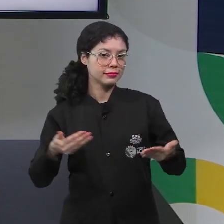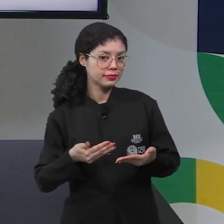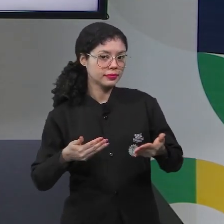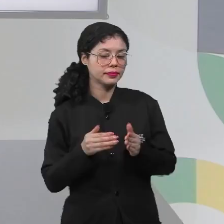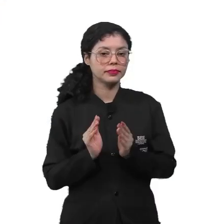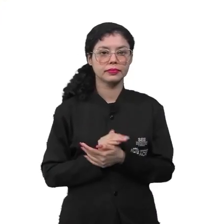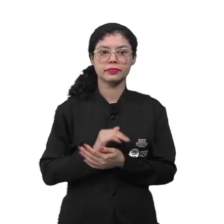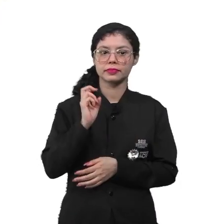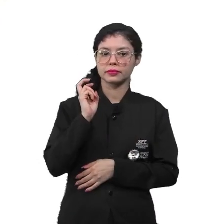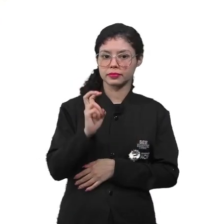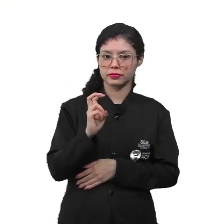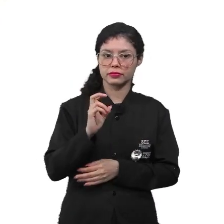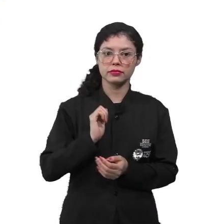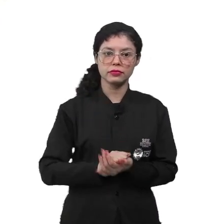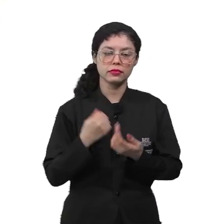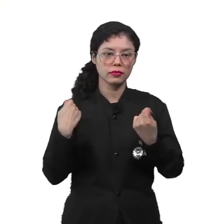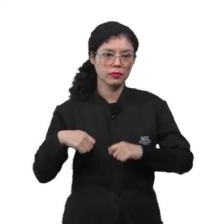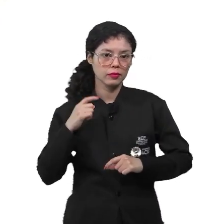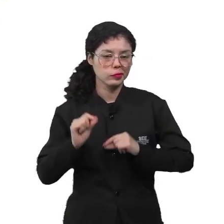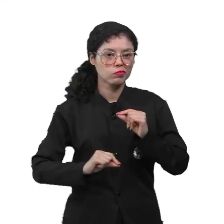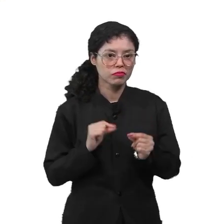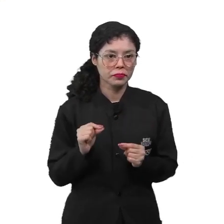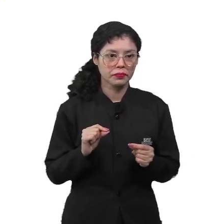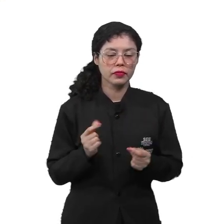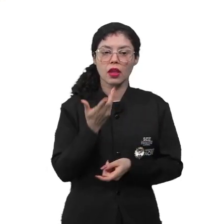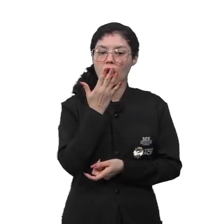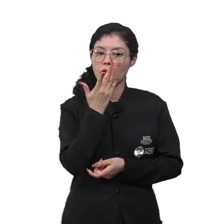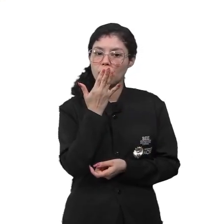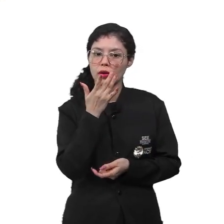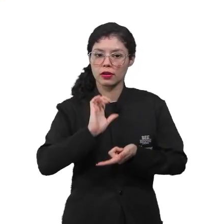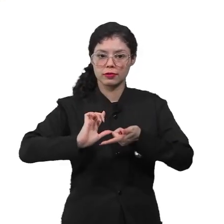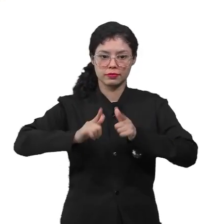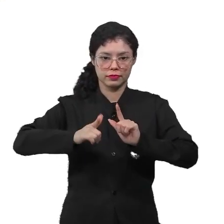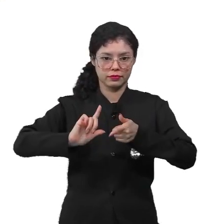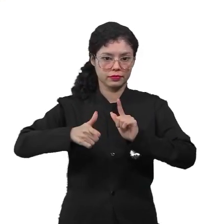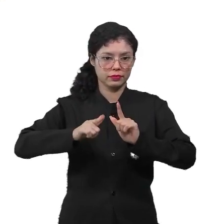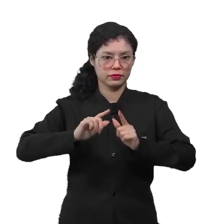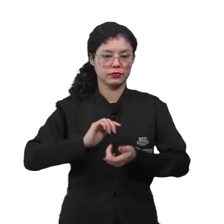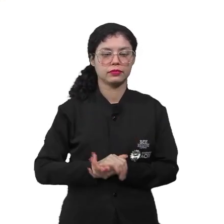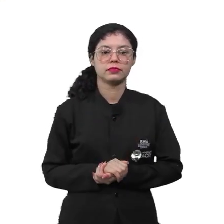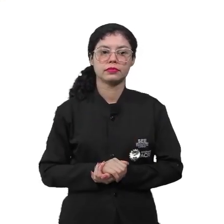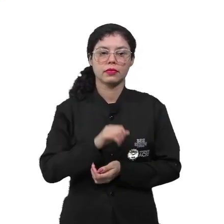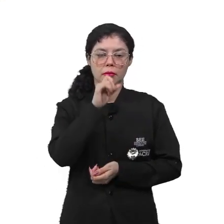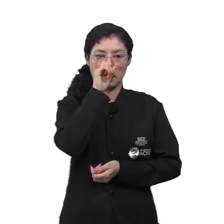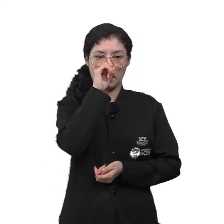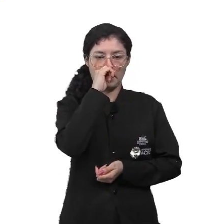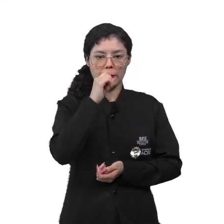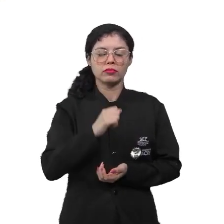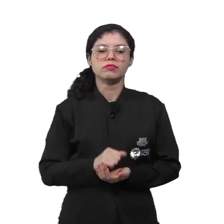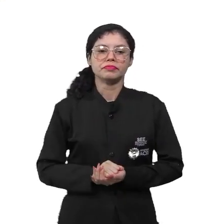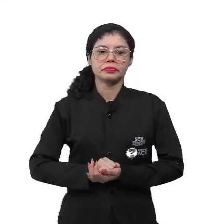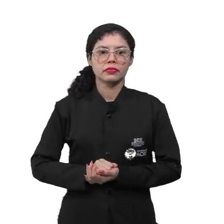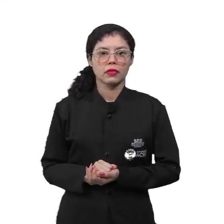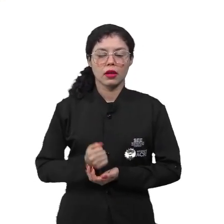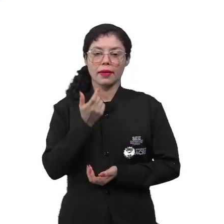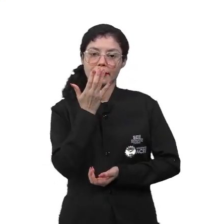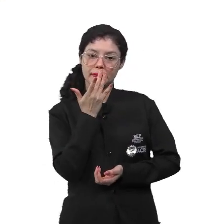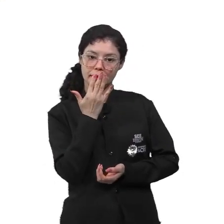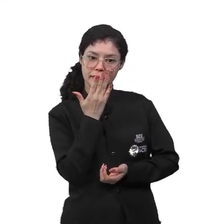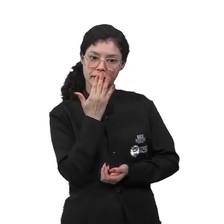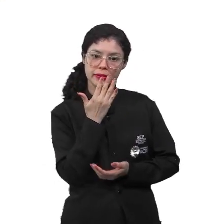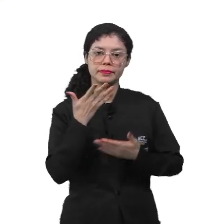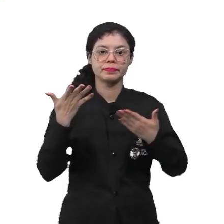na etapa 5, é preciso compreender cores e letras, gente. Você sabe que as cores,